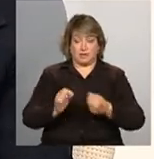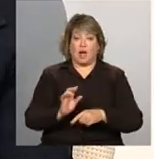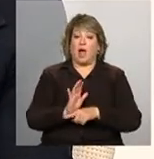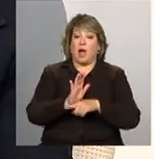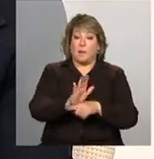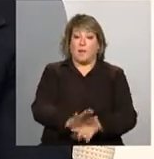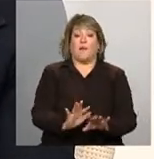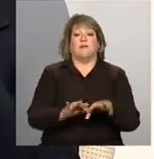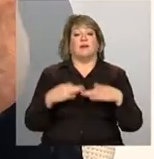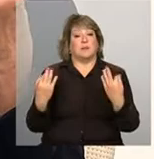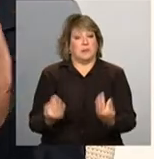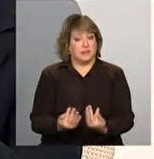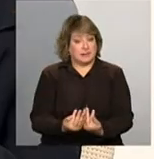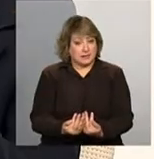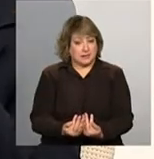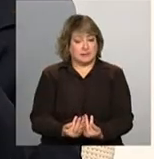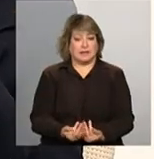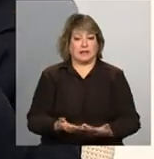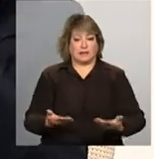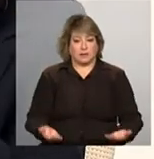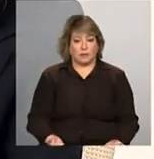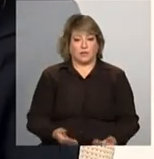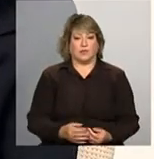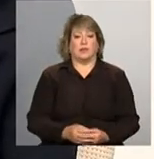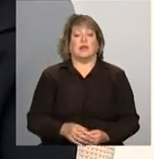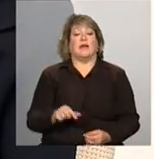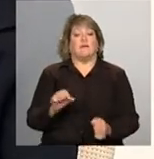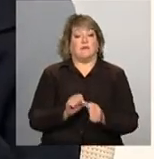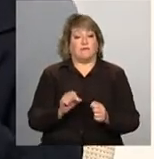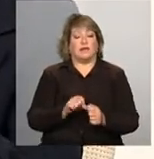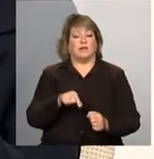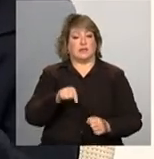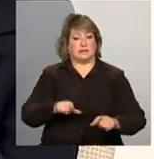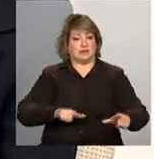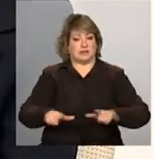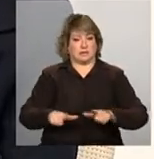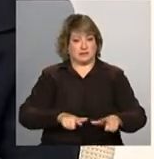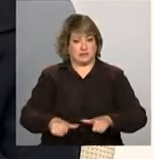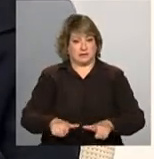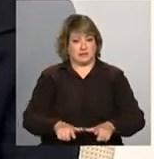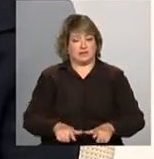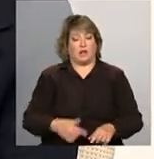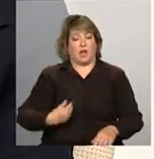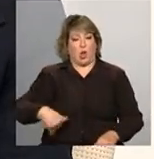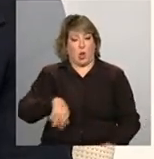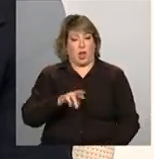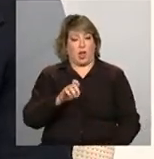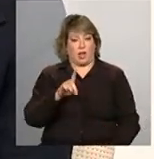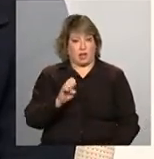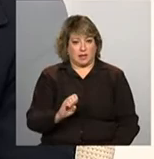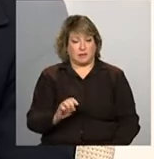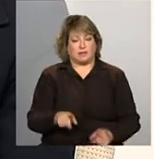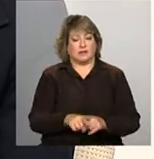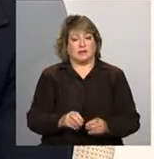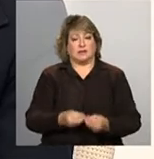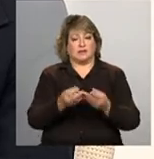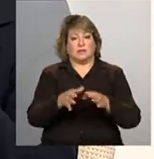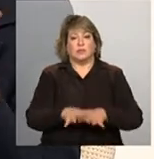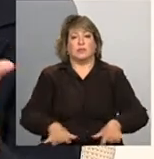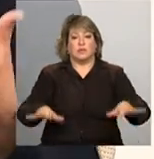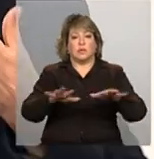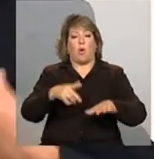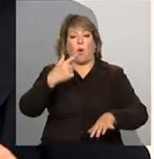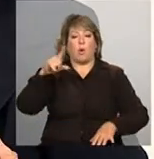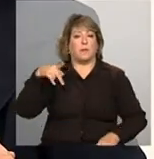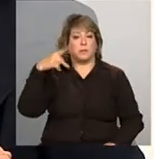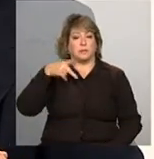as famílias, não é? Então, é feito esse encaminhamento para a nossa rede e também para a rede de serviços de outras políticas.